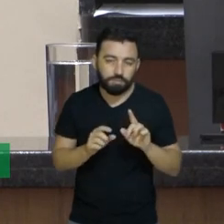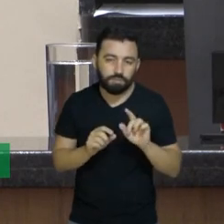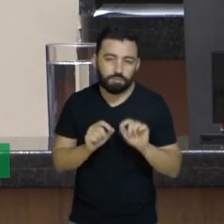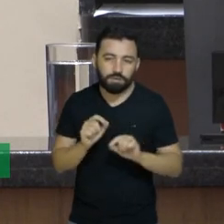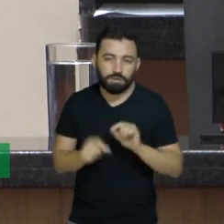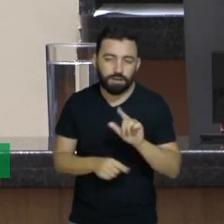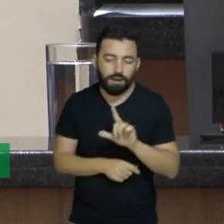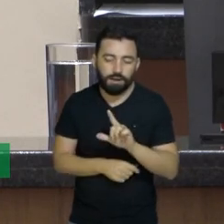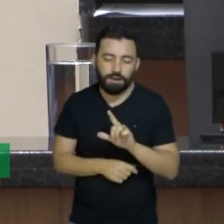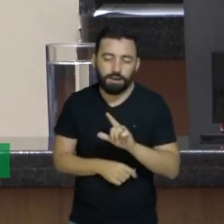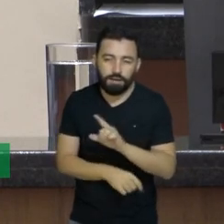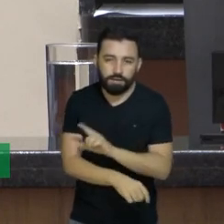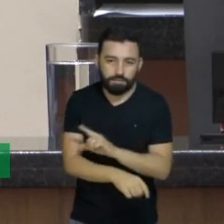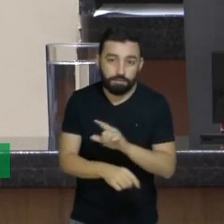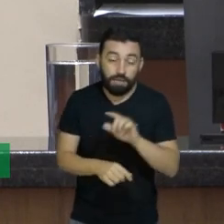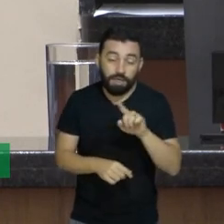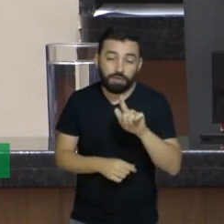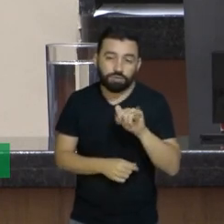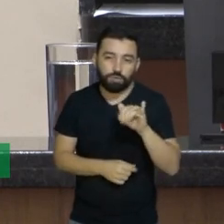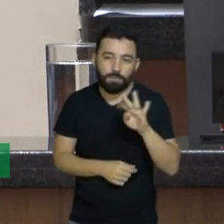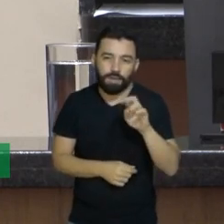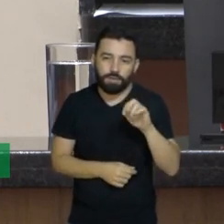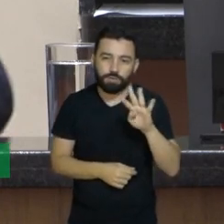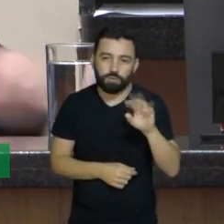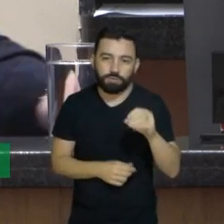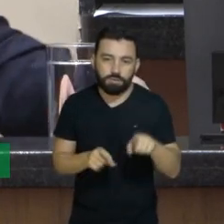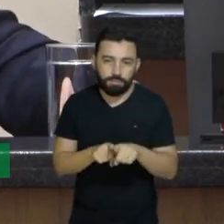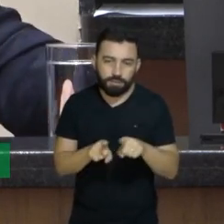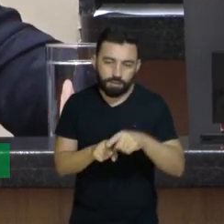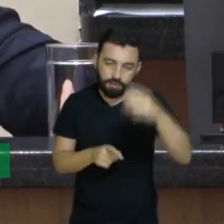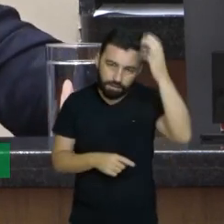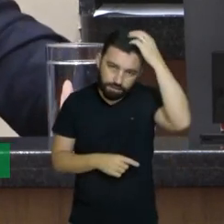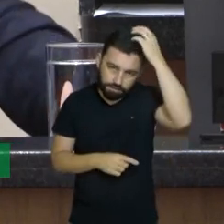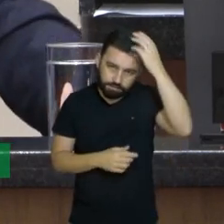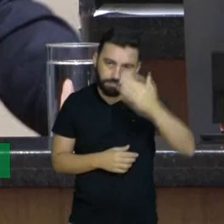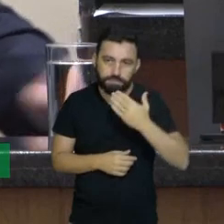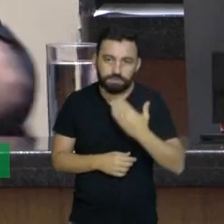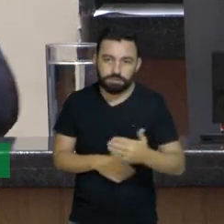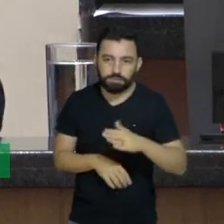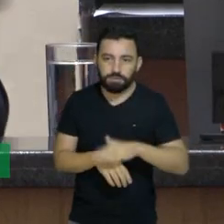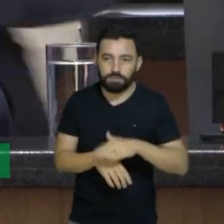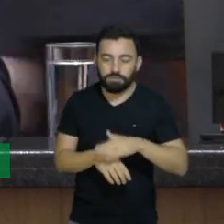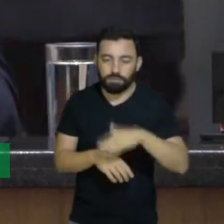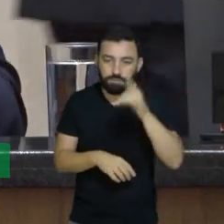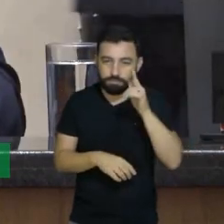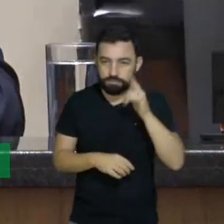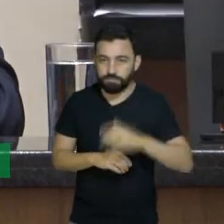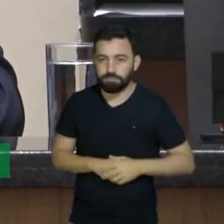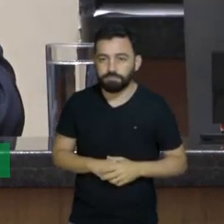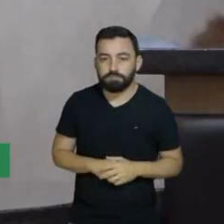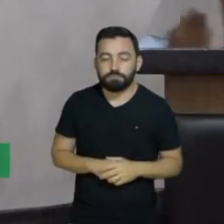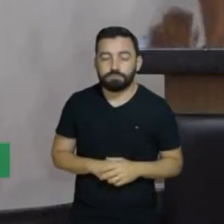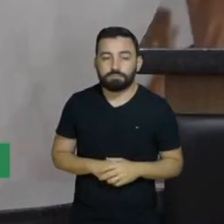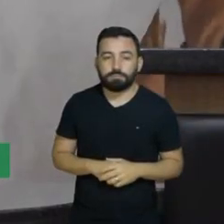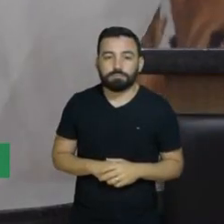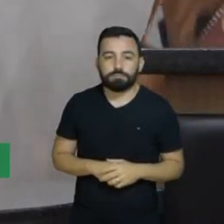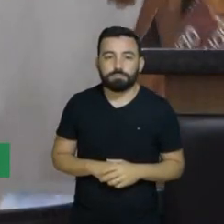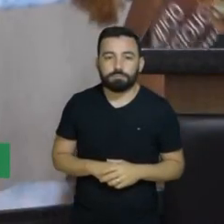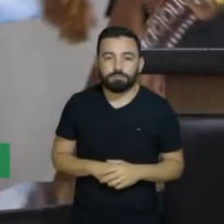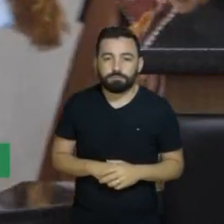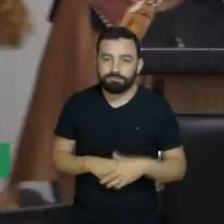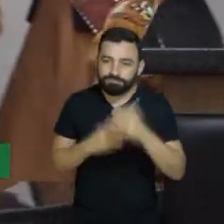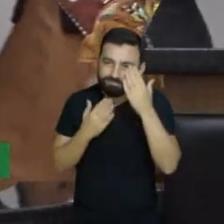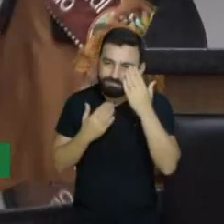Lages, Gilberto Ronconi, das realezas, a pedido do deputado Lucas Neves.